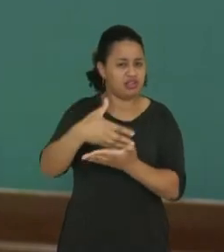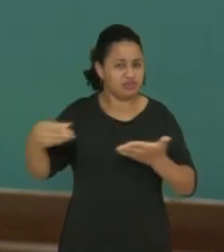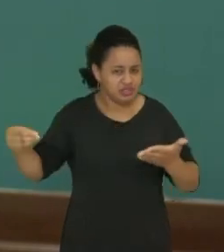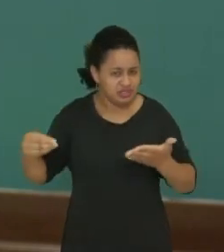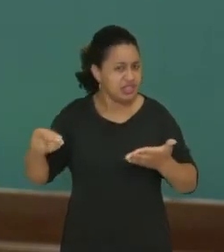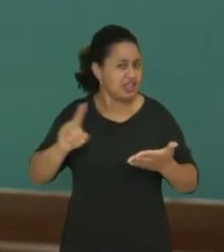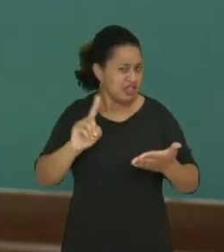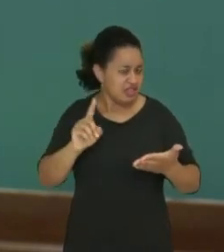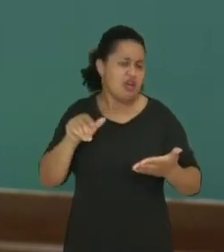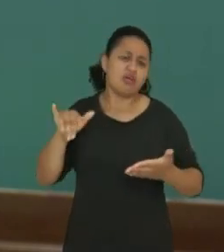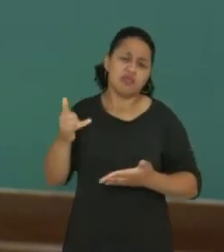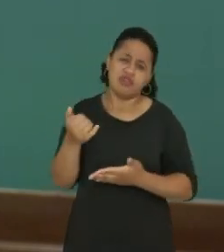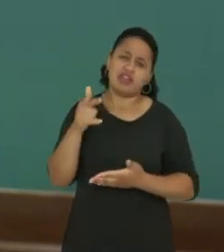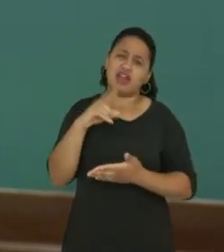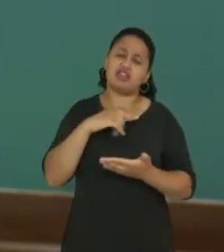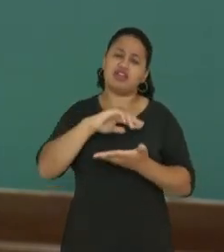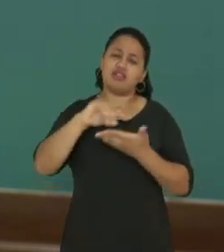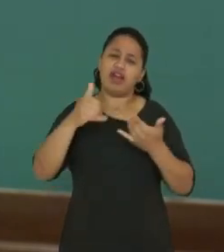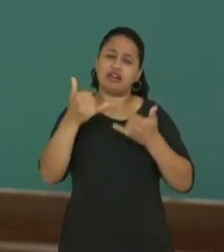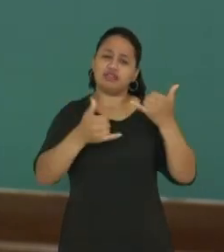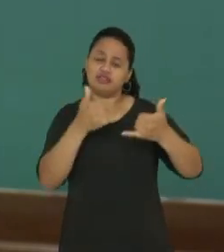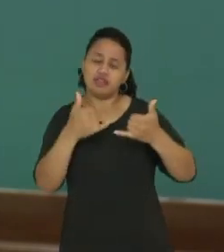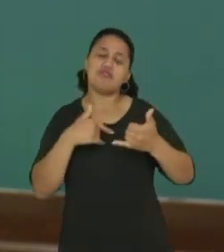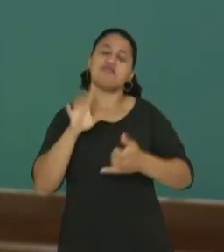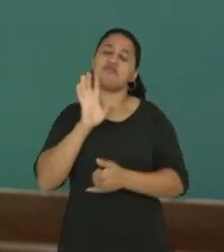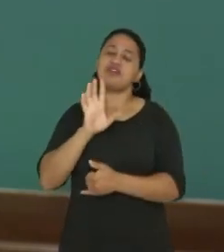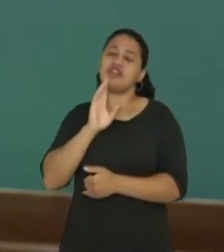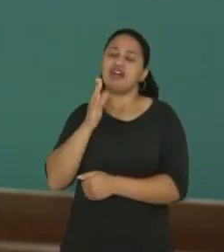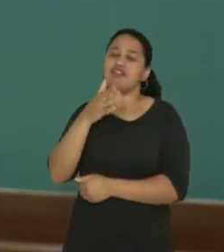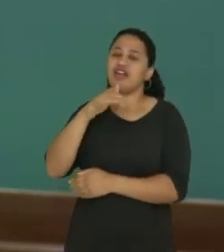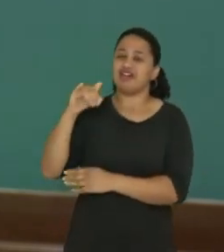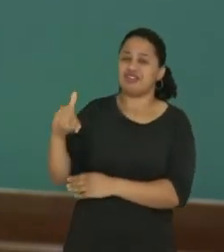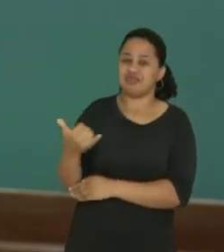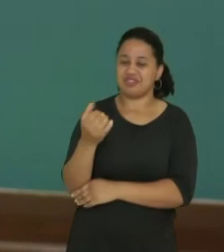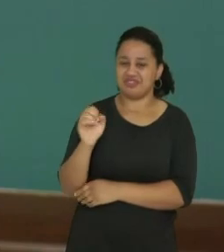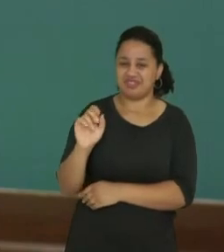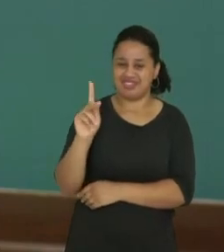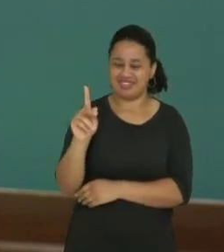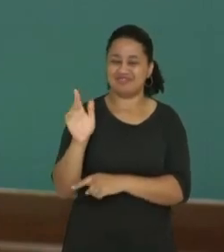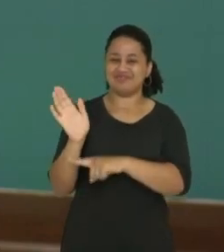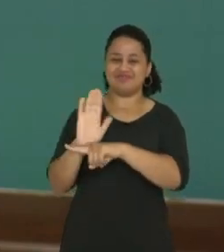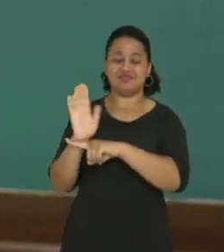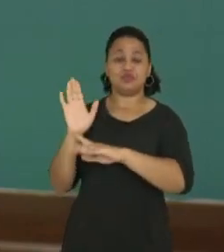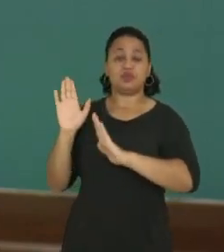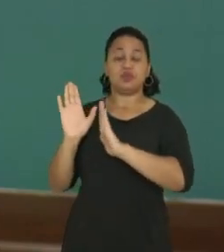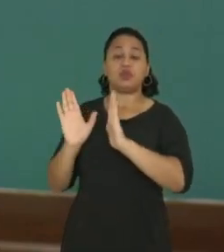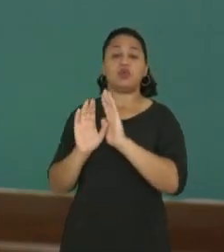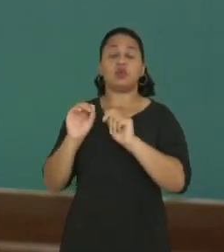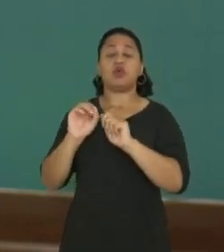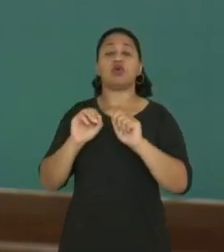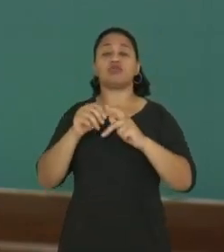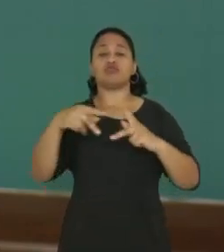tem vários jogos bem bacana para você, tá bom? Vai lá e se divirta muito, tá joia? Então nesse vídeo nós falamos